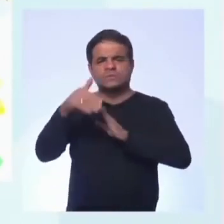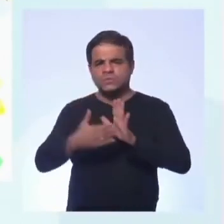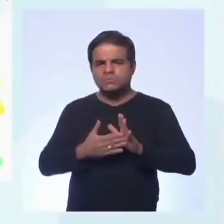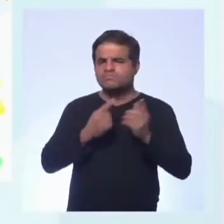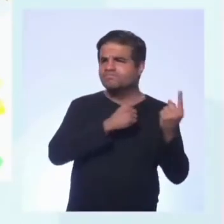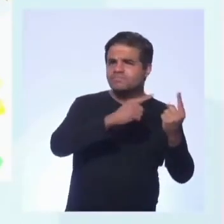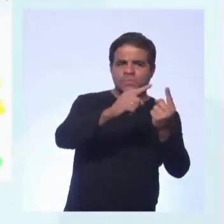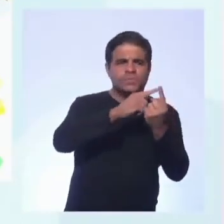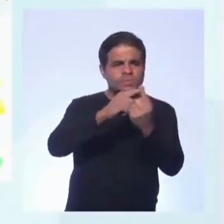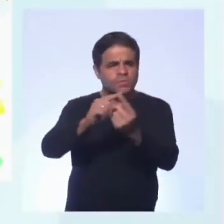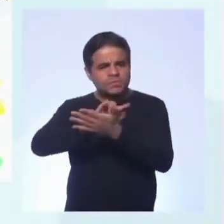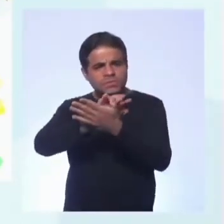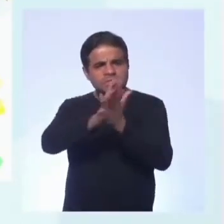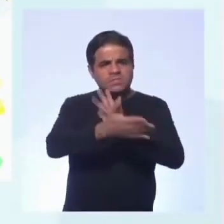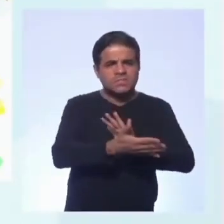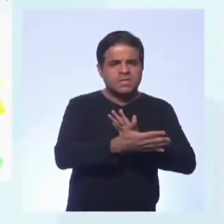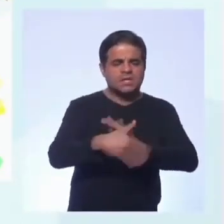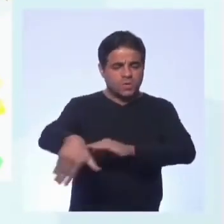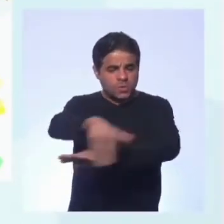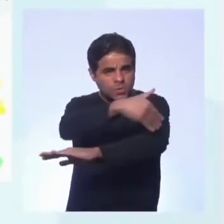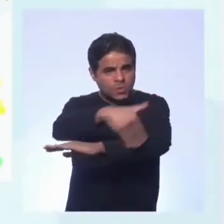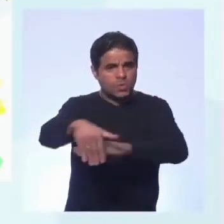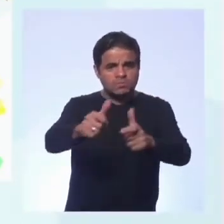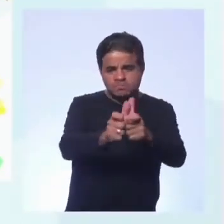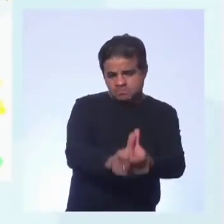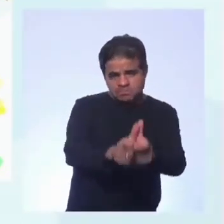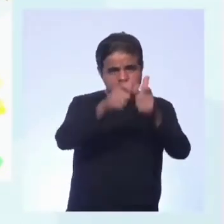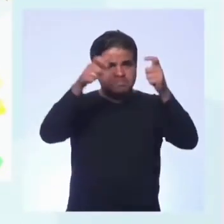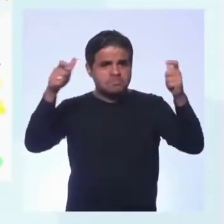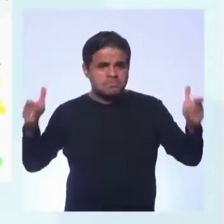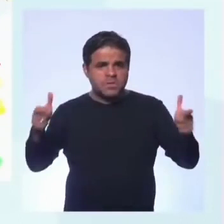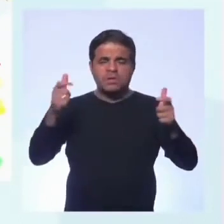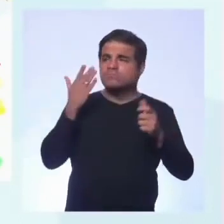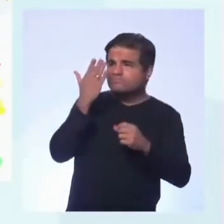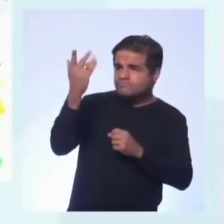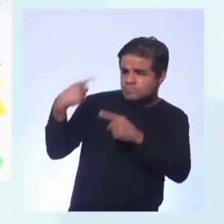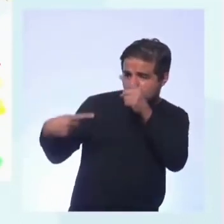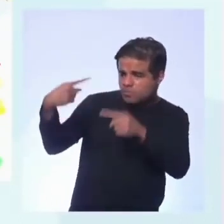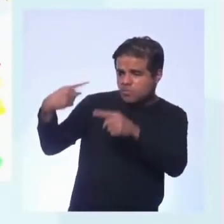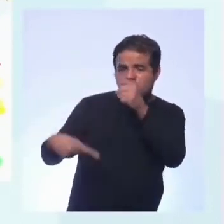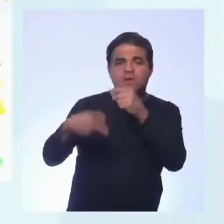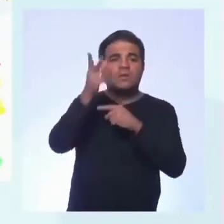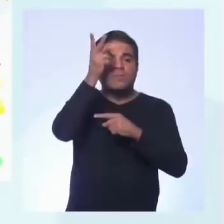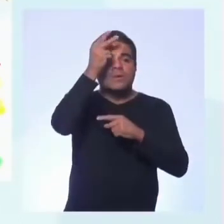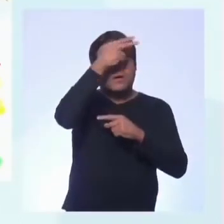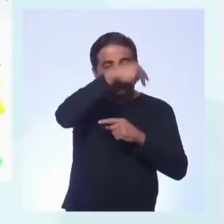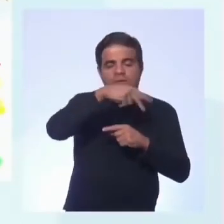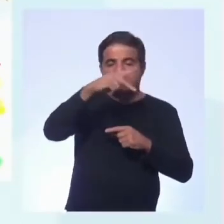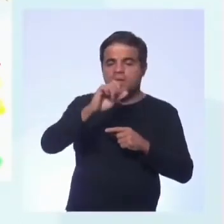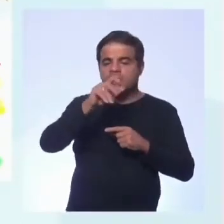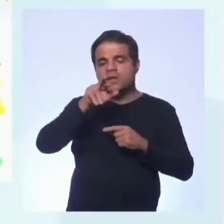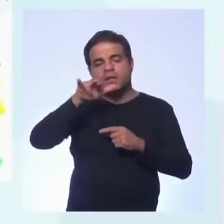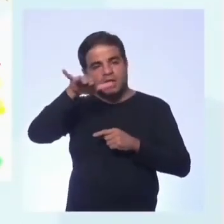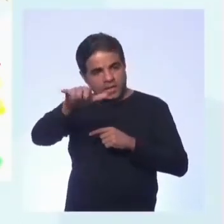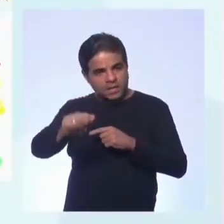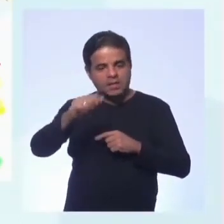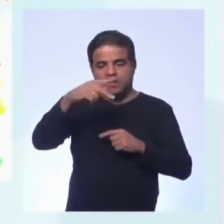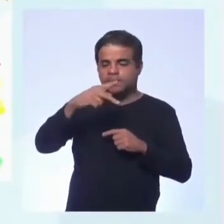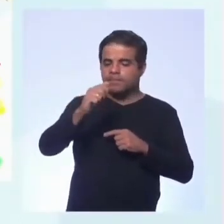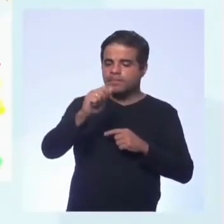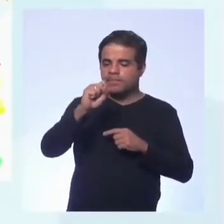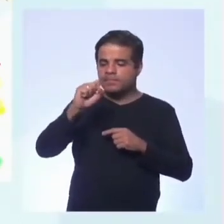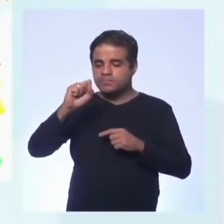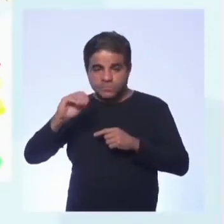com que ampliasse as ruas, justamente aí nessa política do prefeito Pereira Passos,